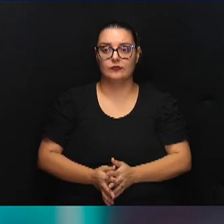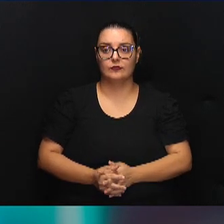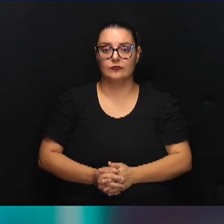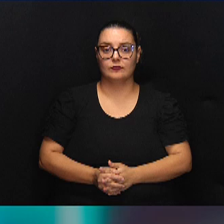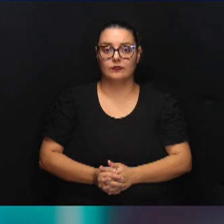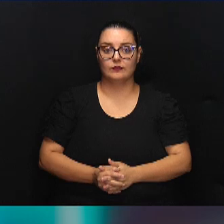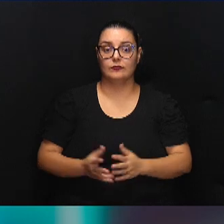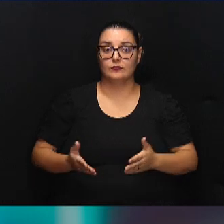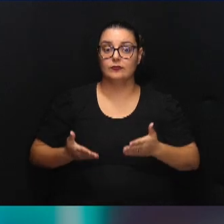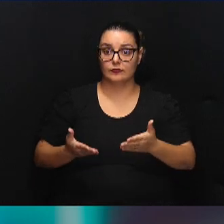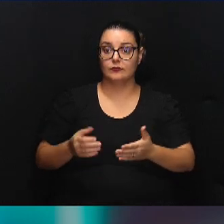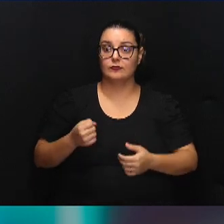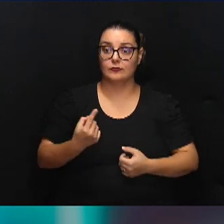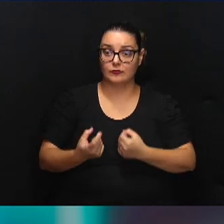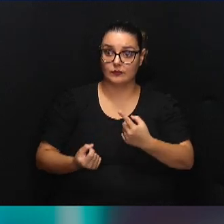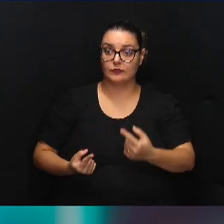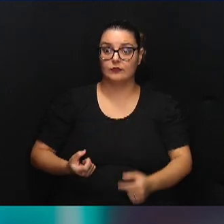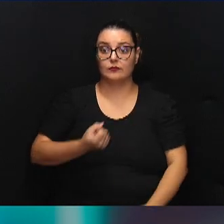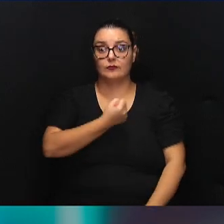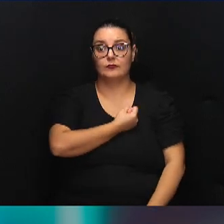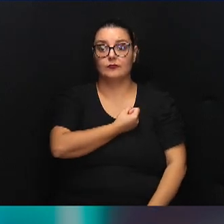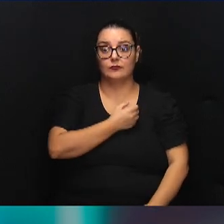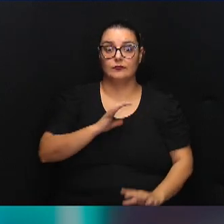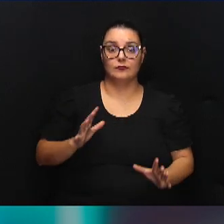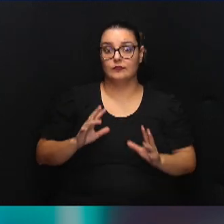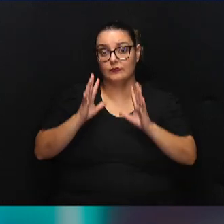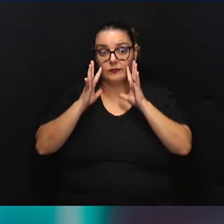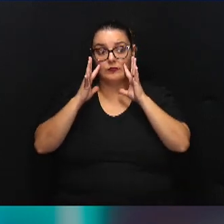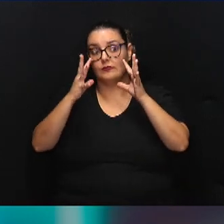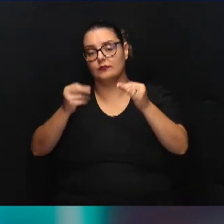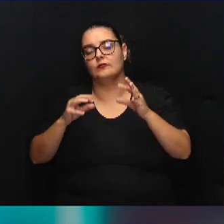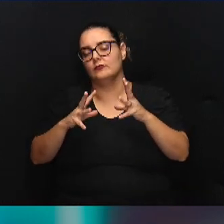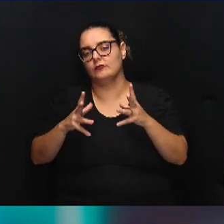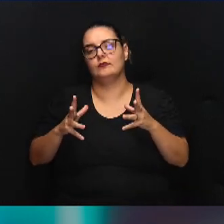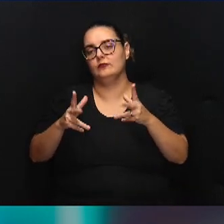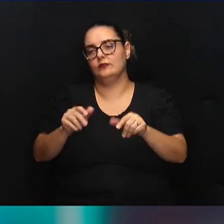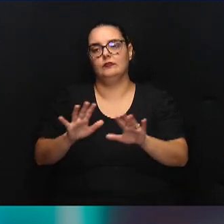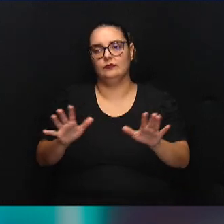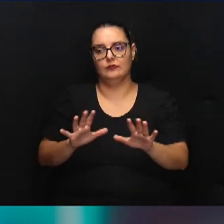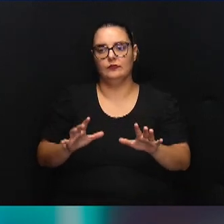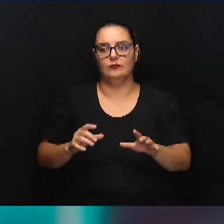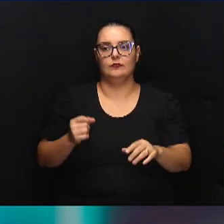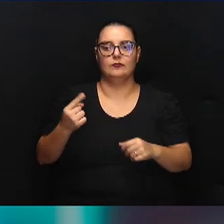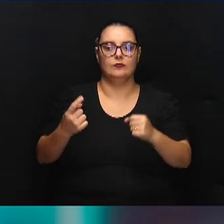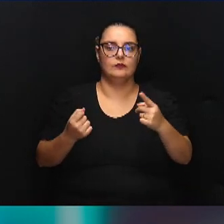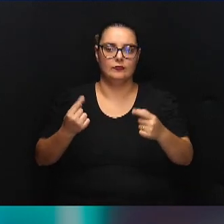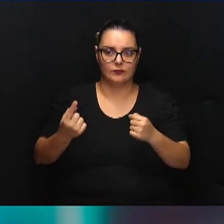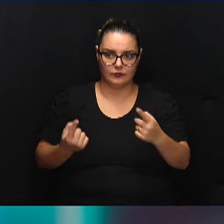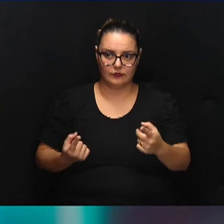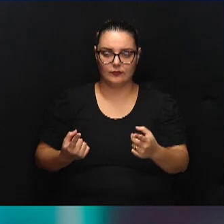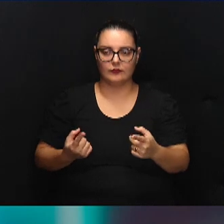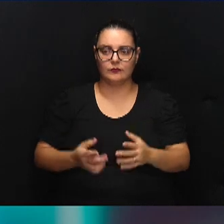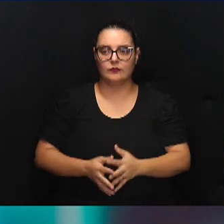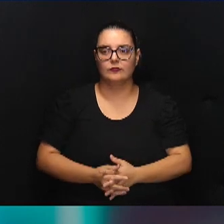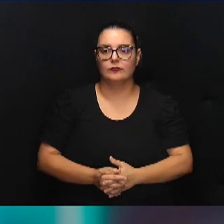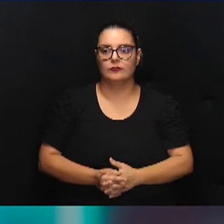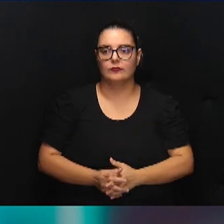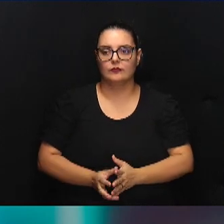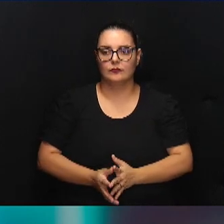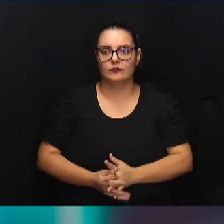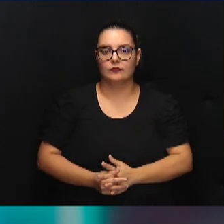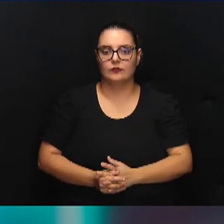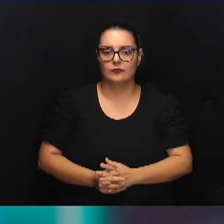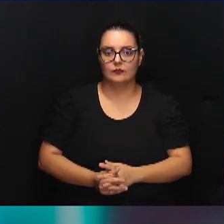E trago mais alguns números, não vamos nos atentar a todos, mas eu circulei uns principais que, de cada